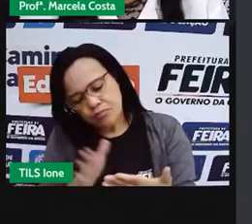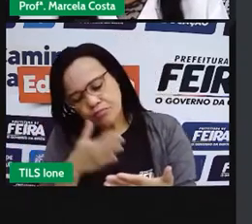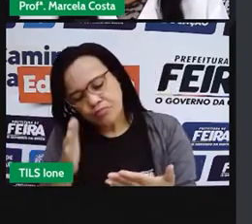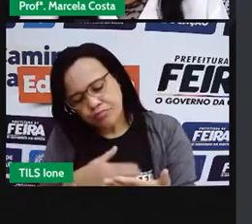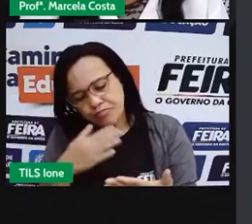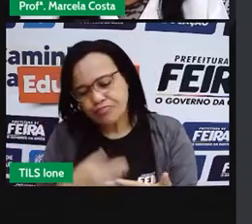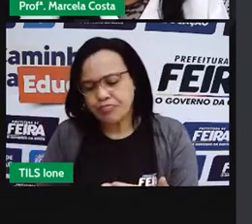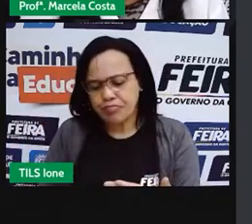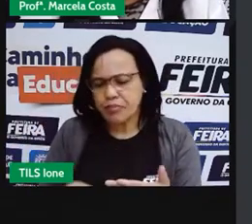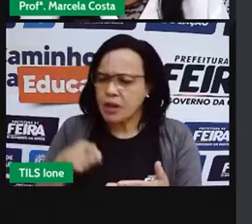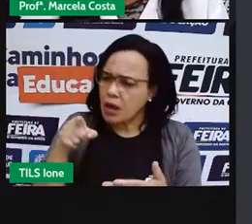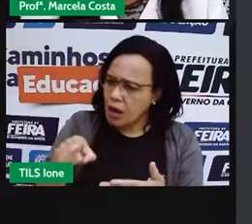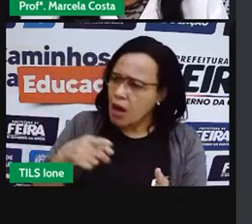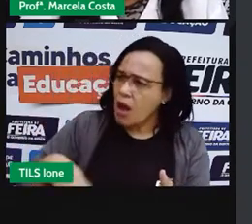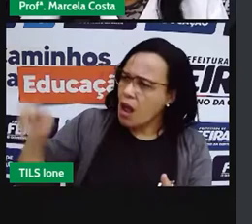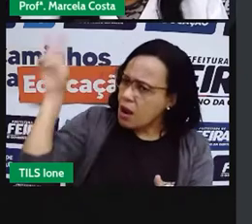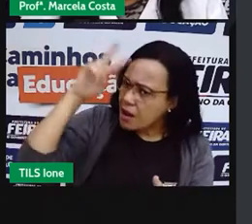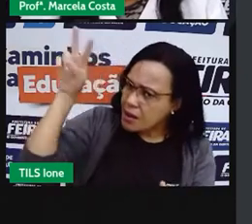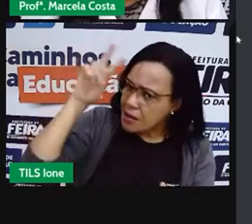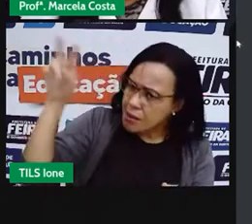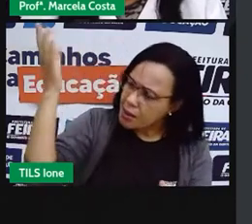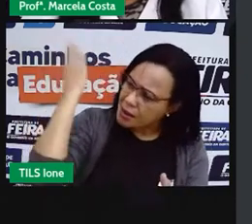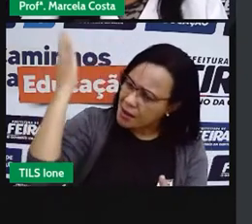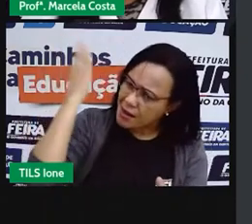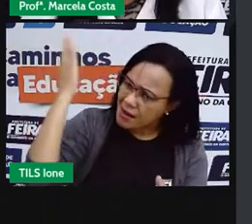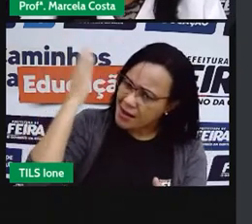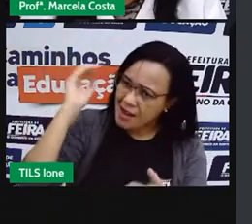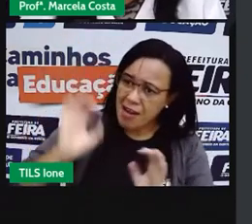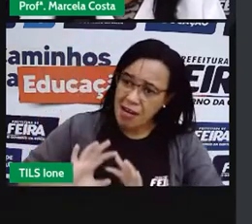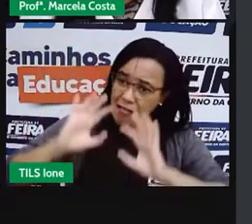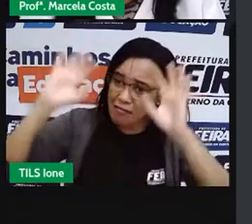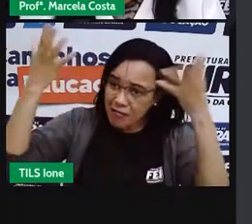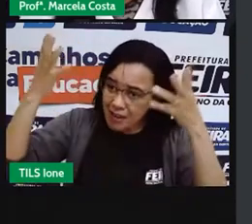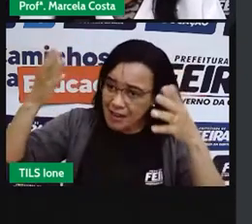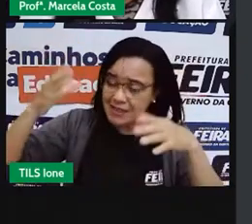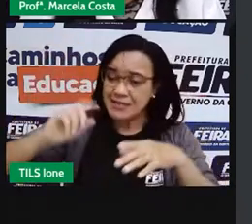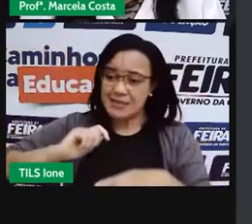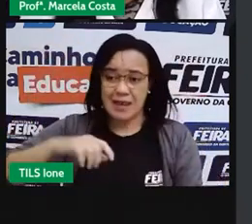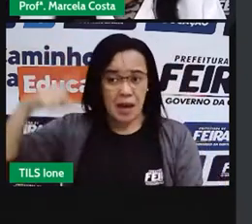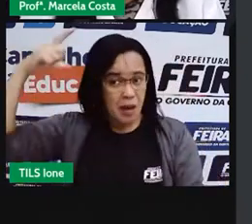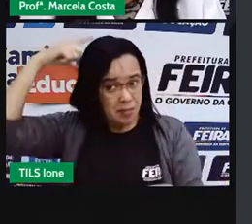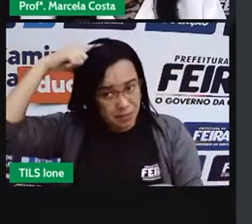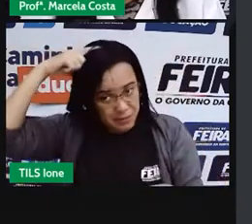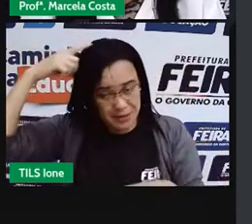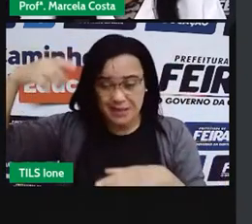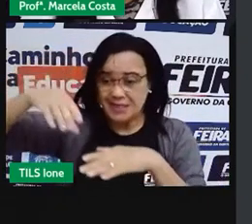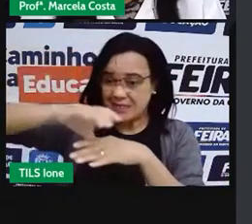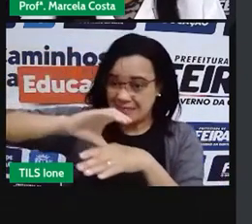Você lembra da noite do baile da Cinderela? Sim!